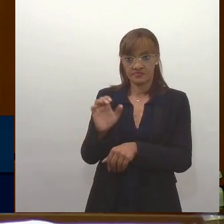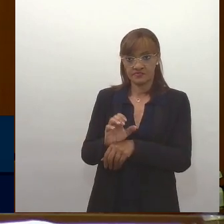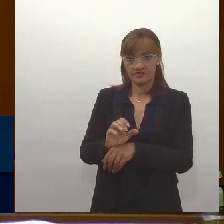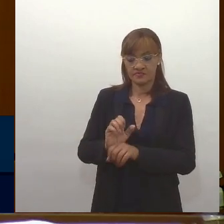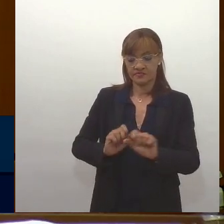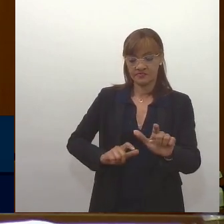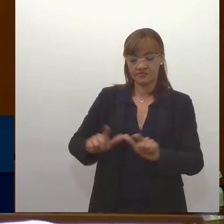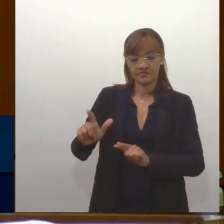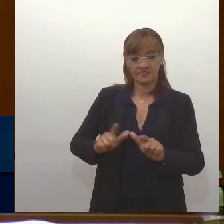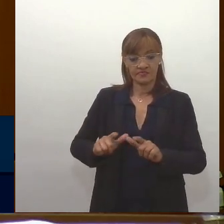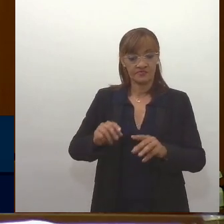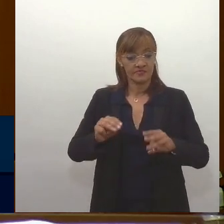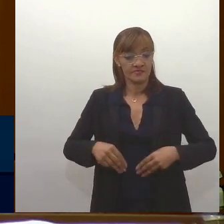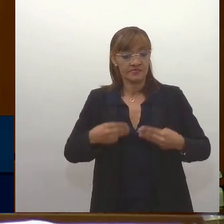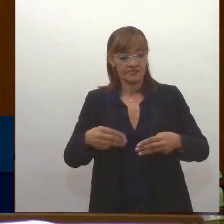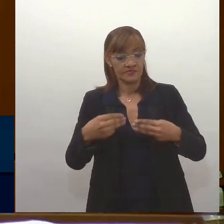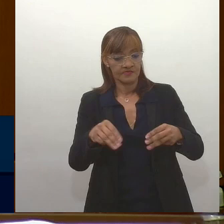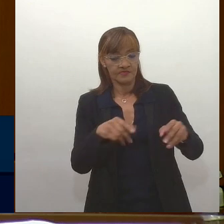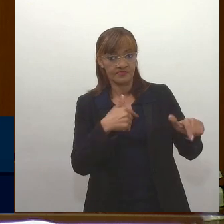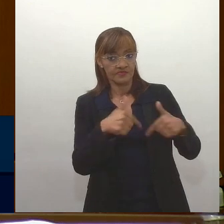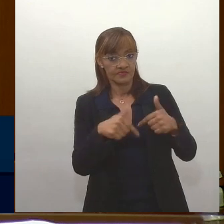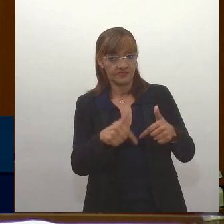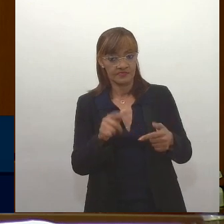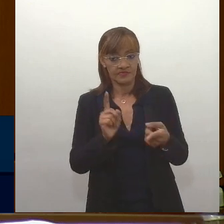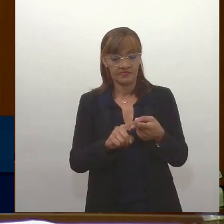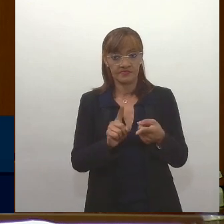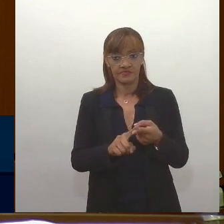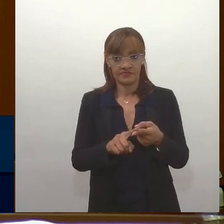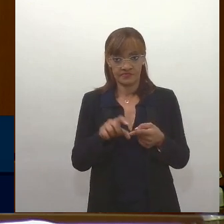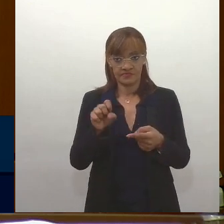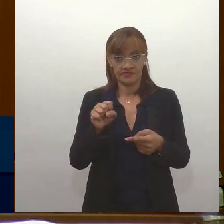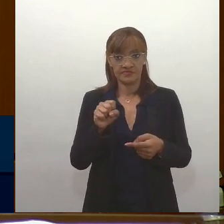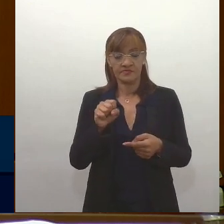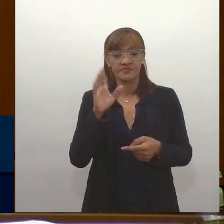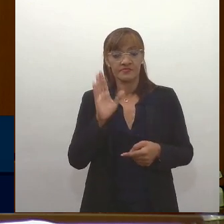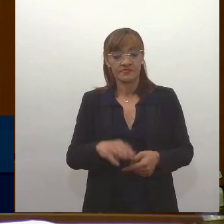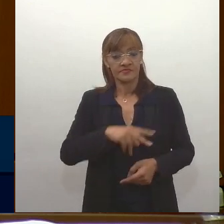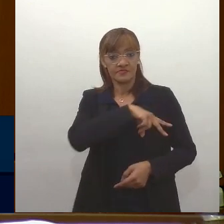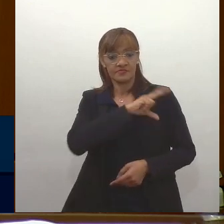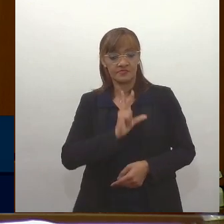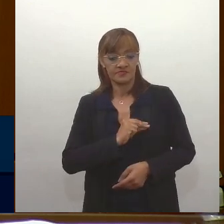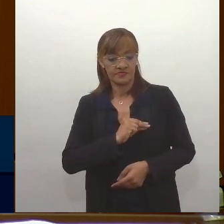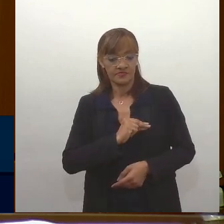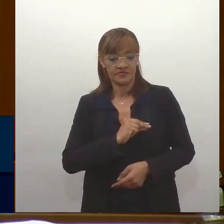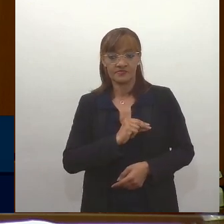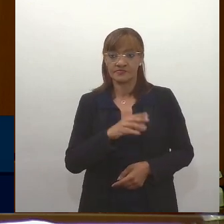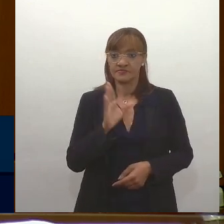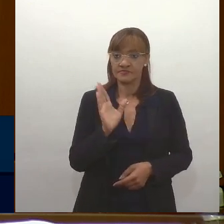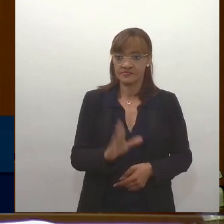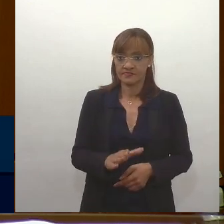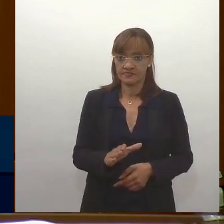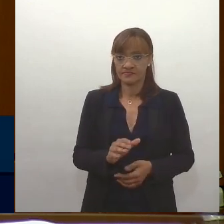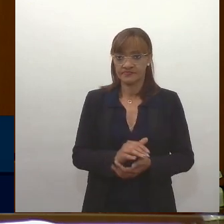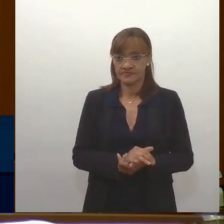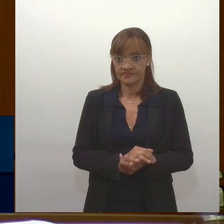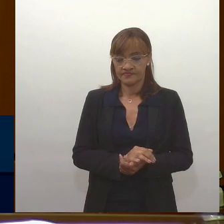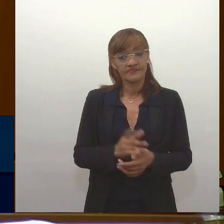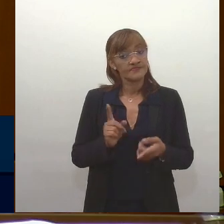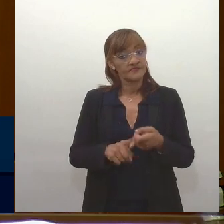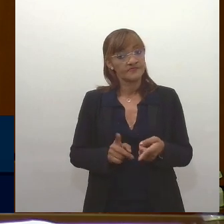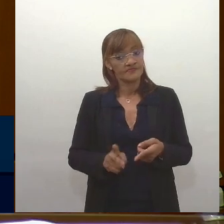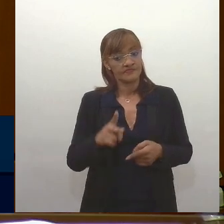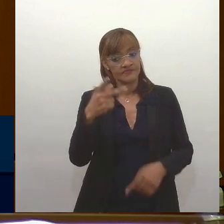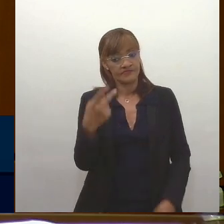Trabalho e Emprego e o SENAI que segue um processo de ampliação Além disso Sergipe ocupa o